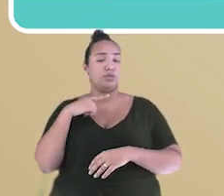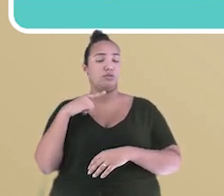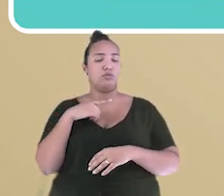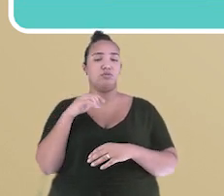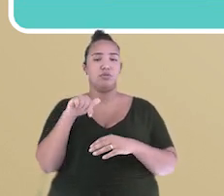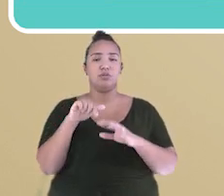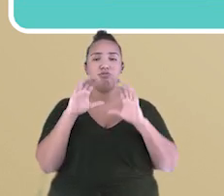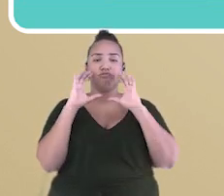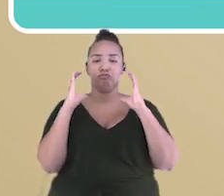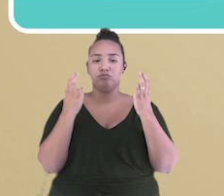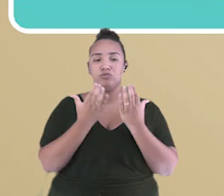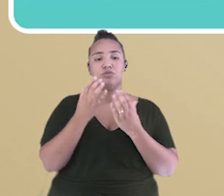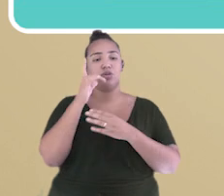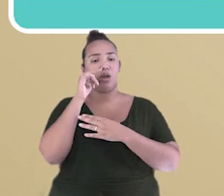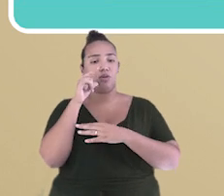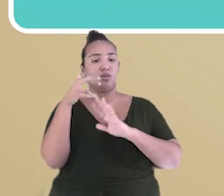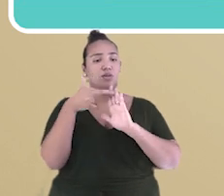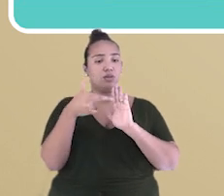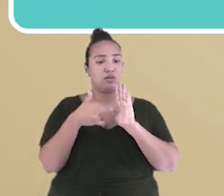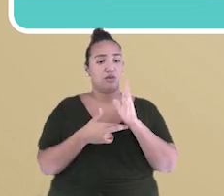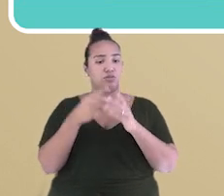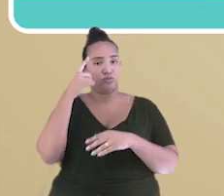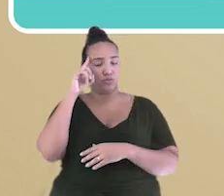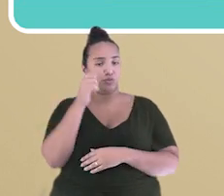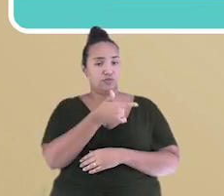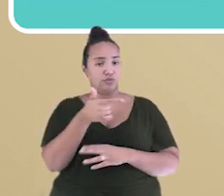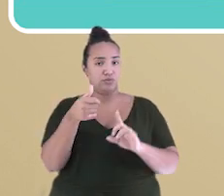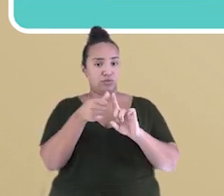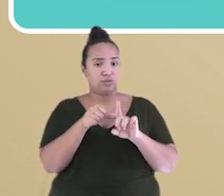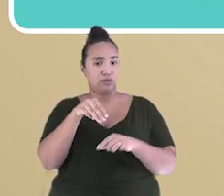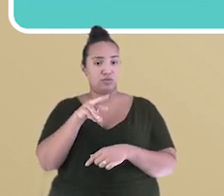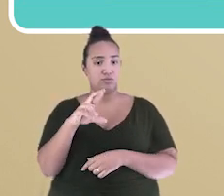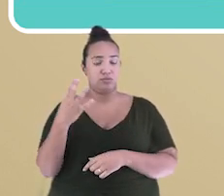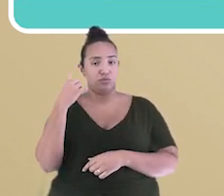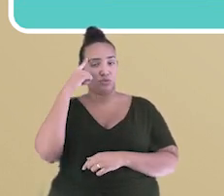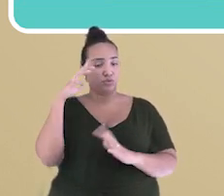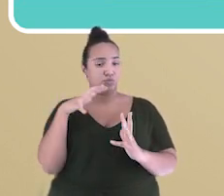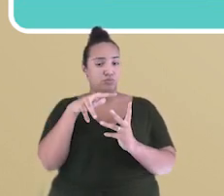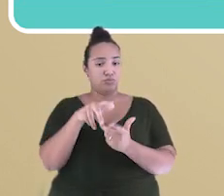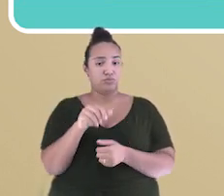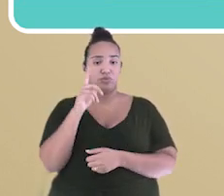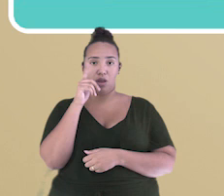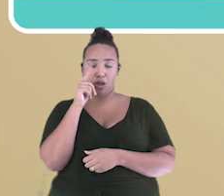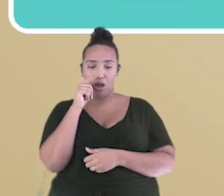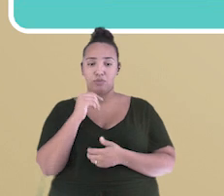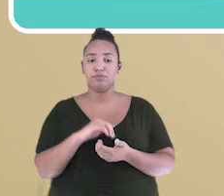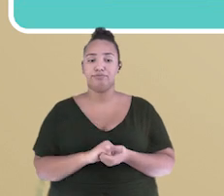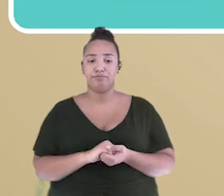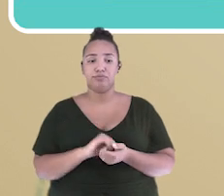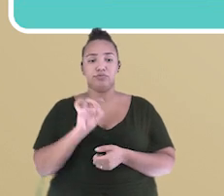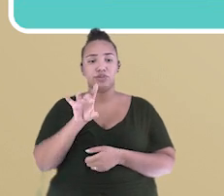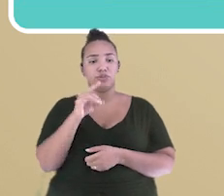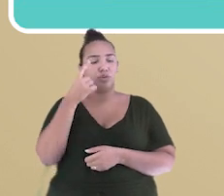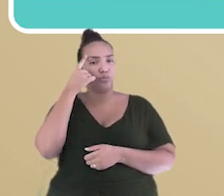que, outras medidas, estabeleceu no dia 22 de março como sendo o Dia Mundial da Água. Muito mais